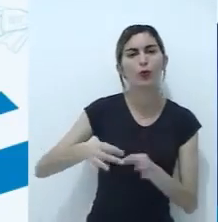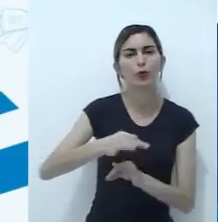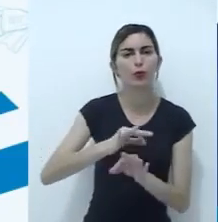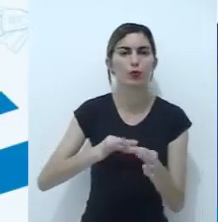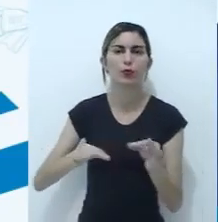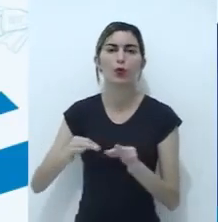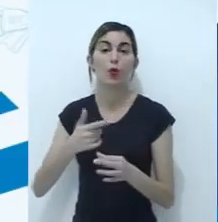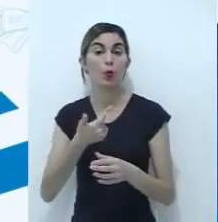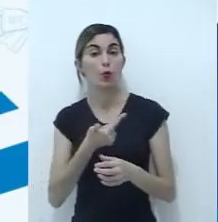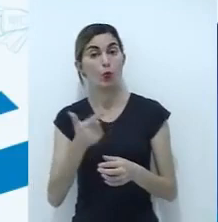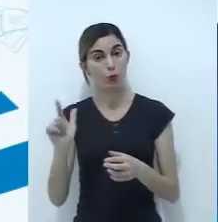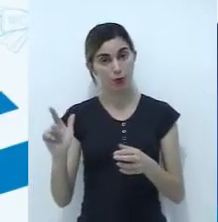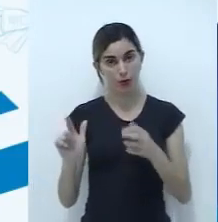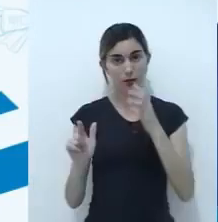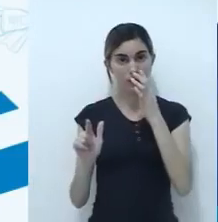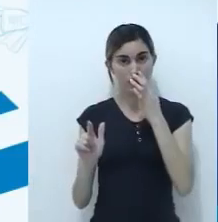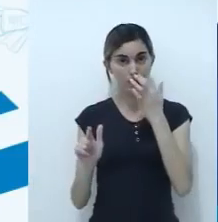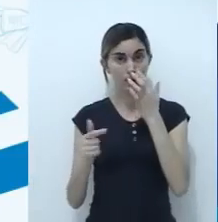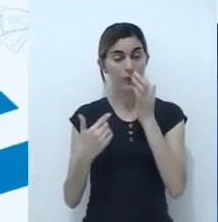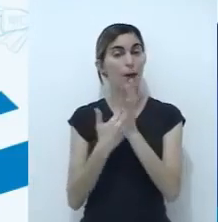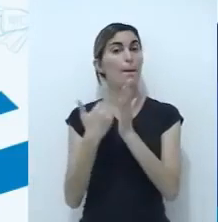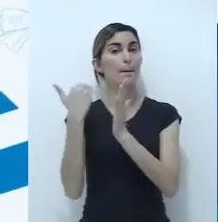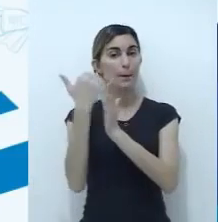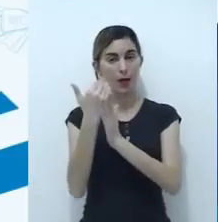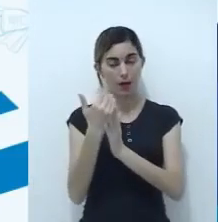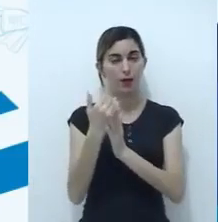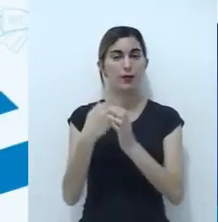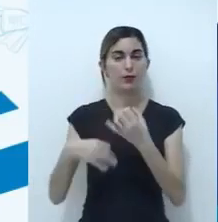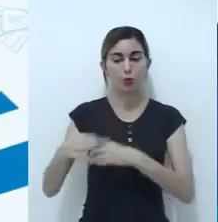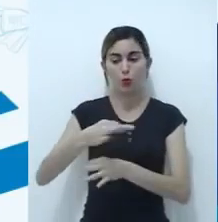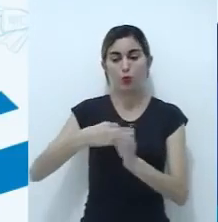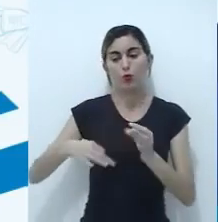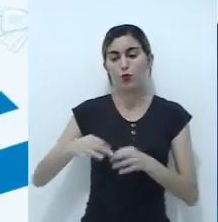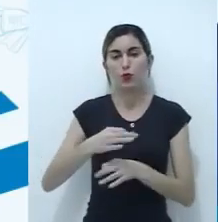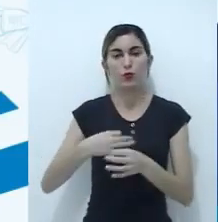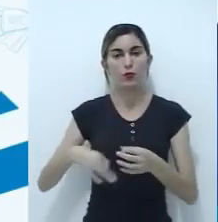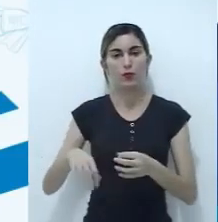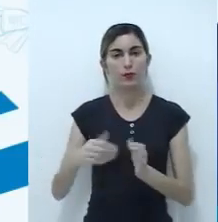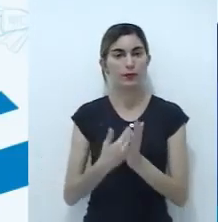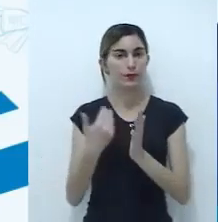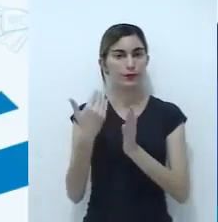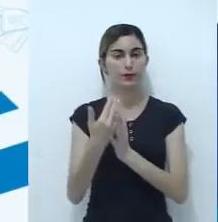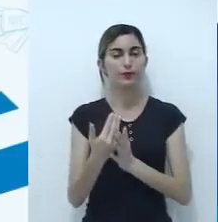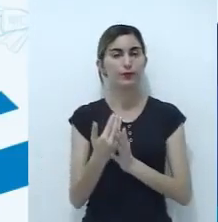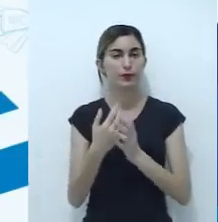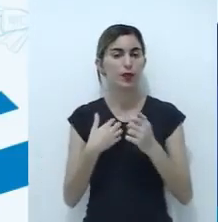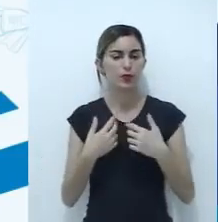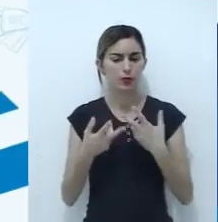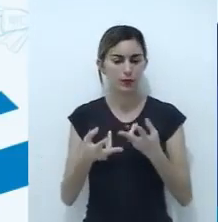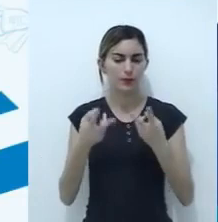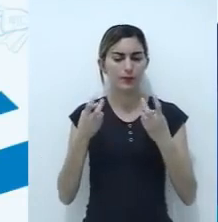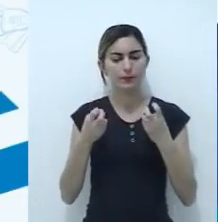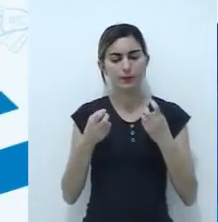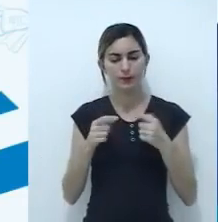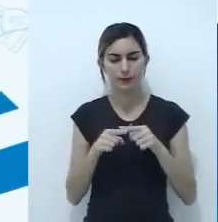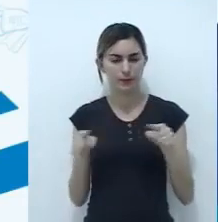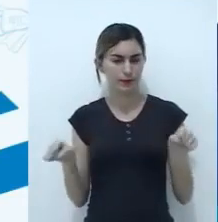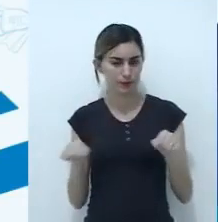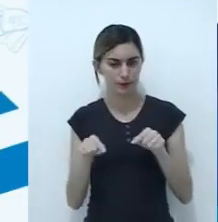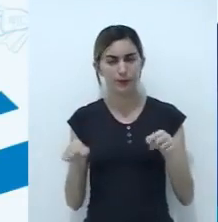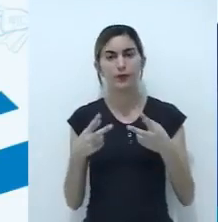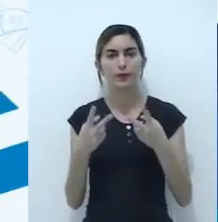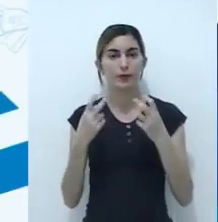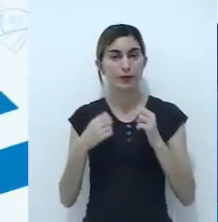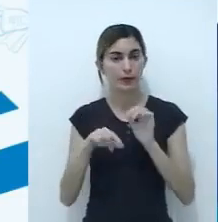das moléculas é outra. Ela é maior, a agitação das moléculas. E nós iremos observar,